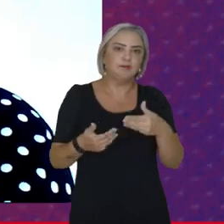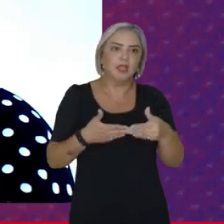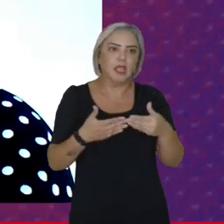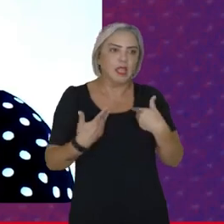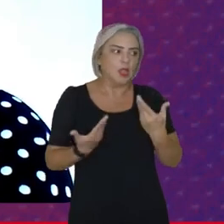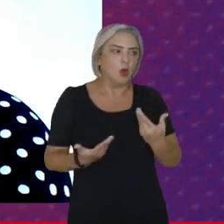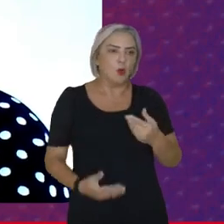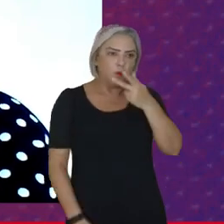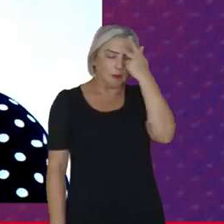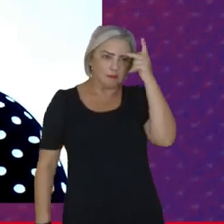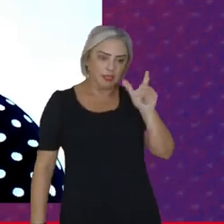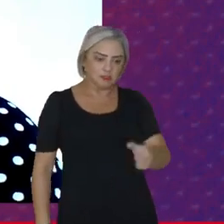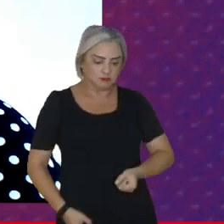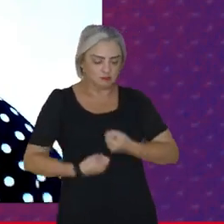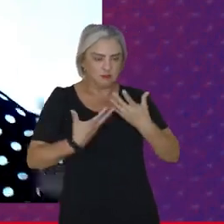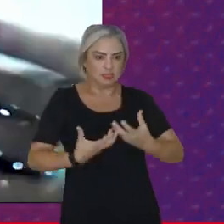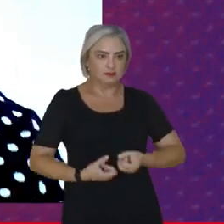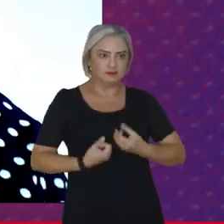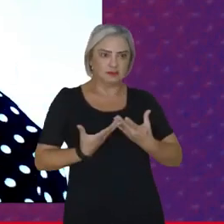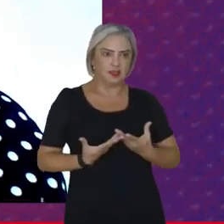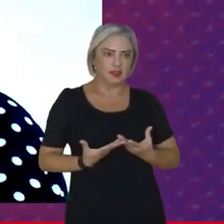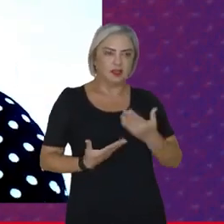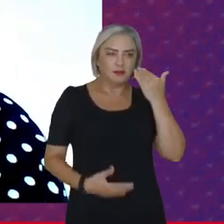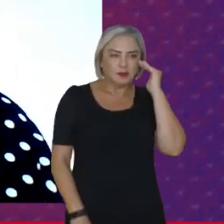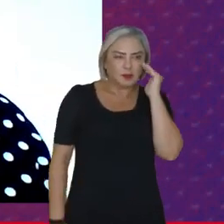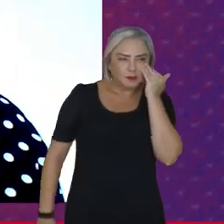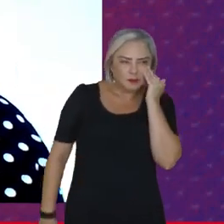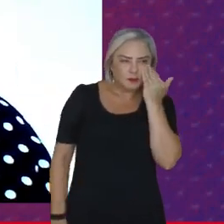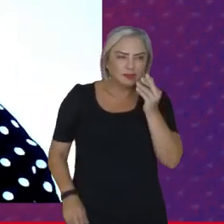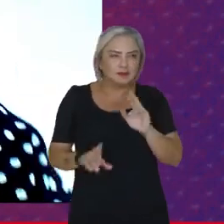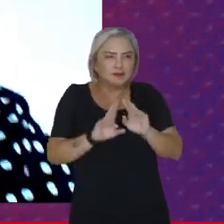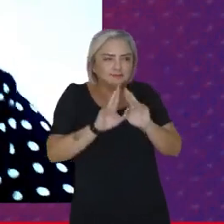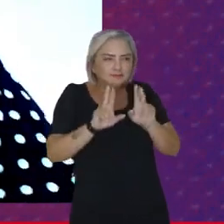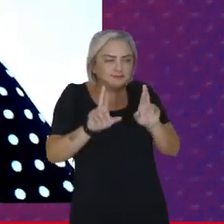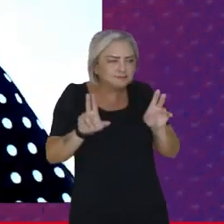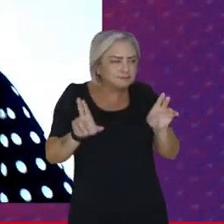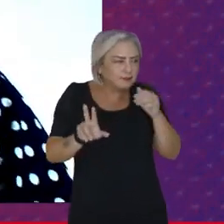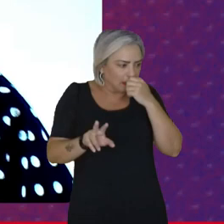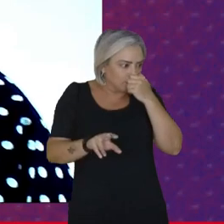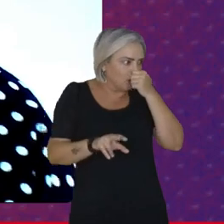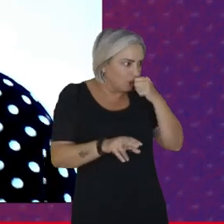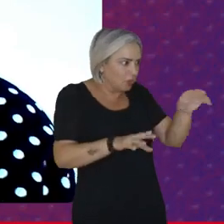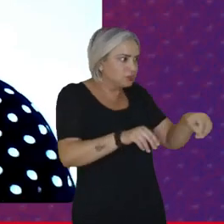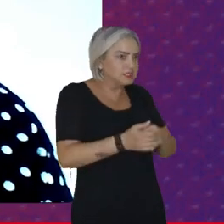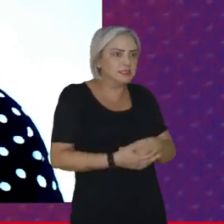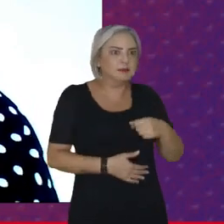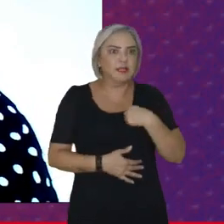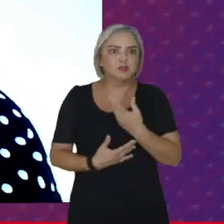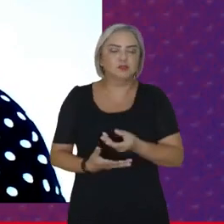uma usuária se expressar para compreender essa especificidade dela e ir passando uma orientação, como, por